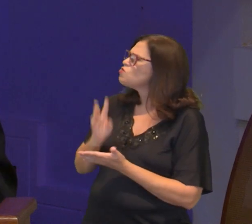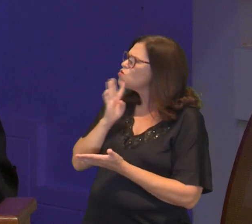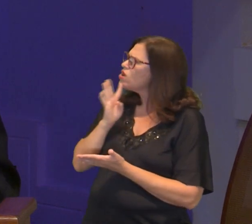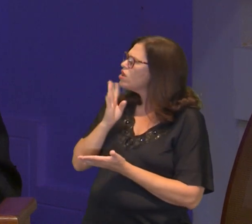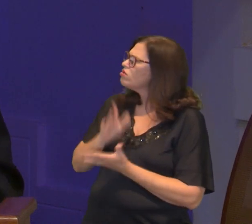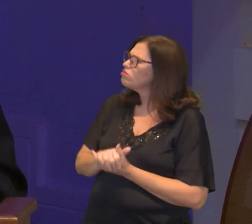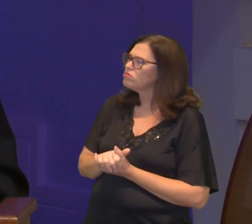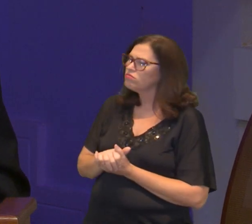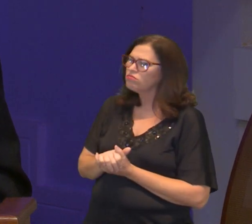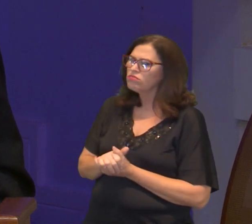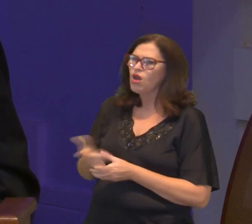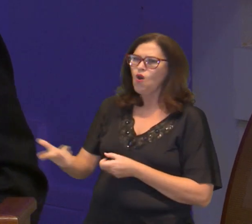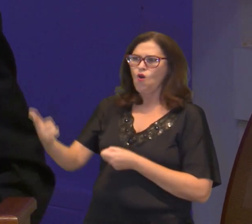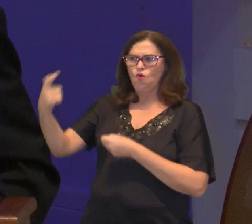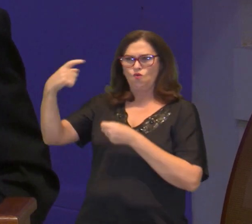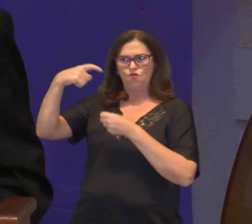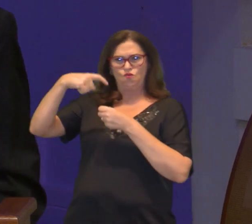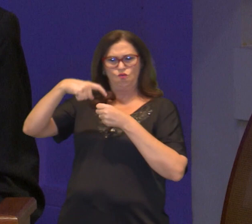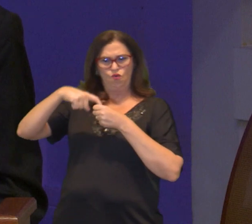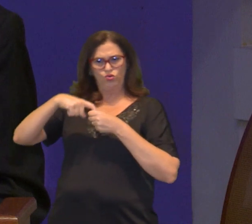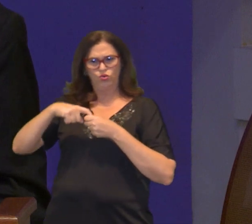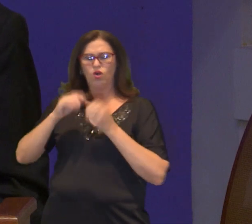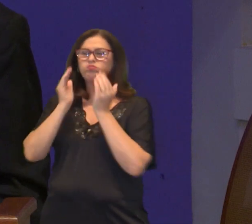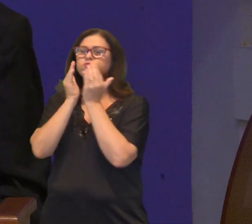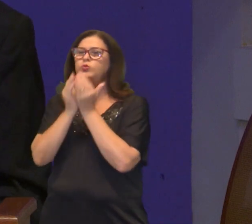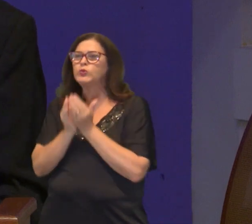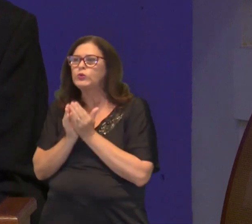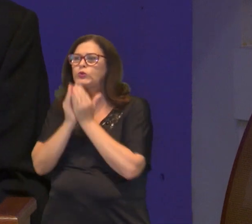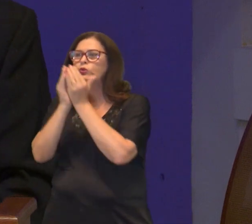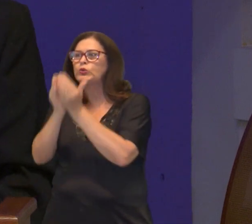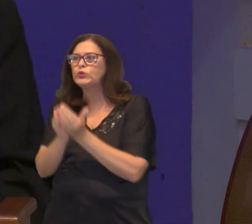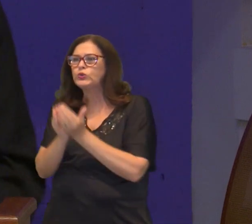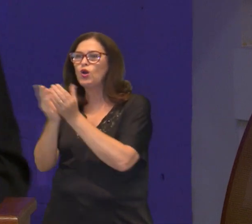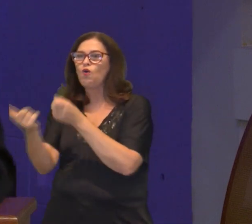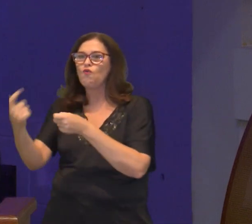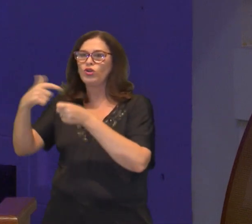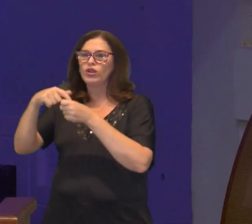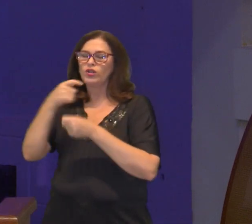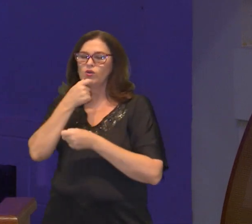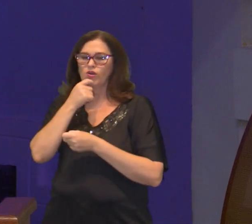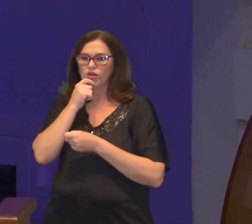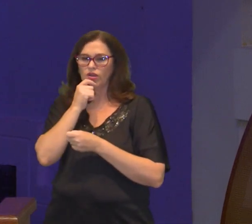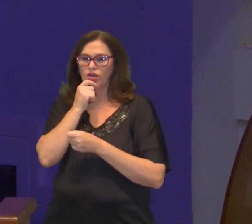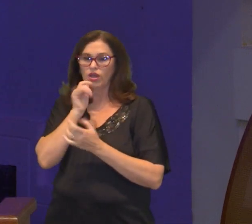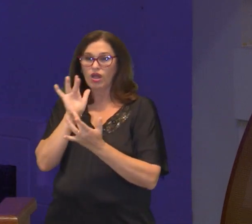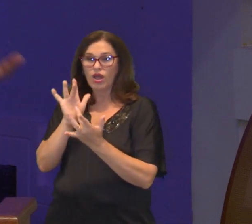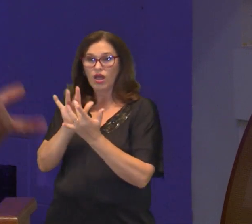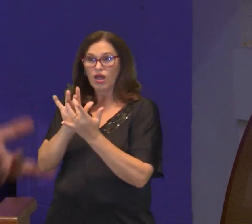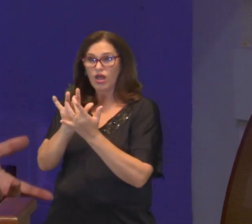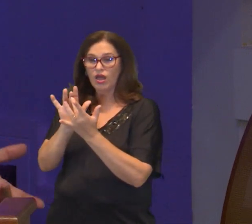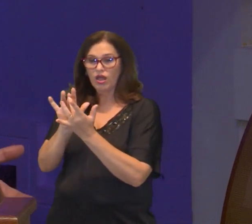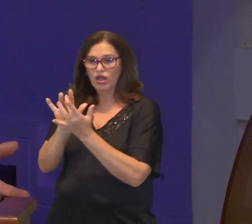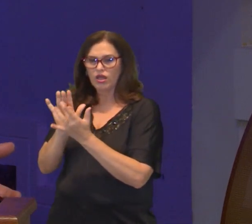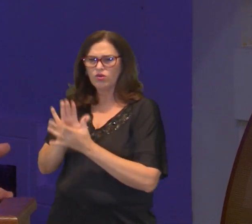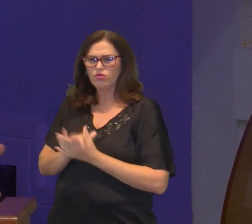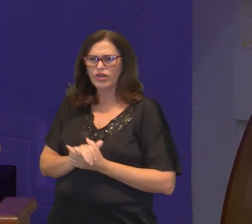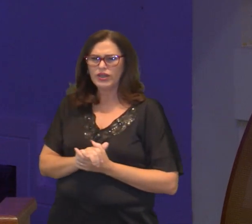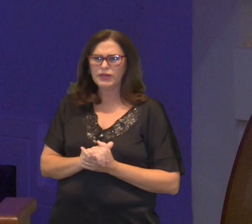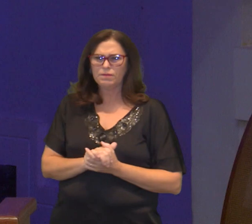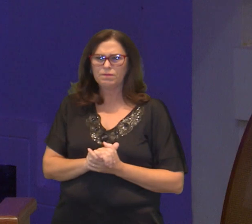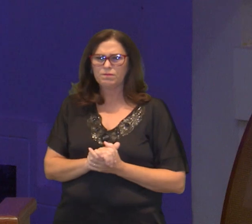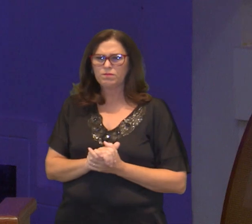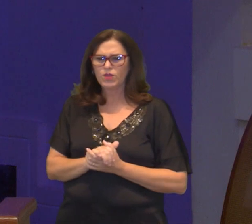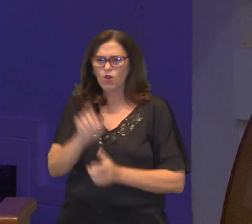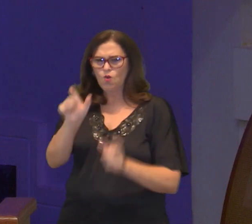barco de navio de barco de volta para a Inglaterra, ele teve contato com os morávios,